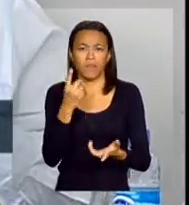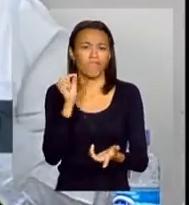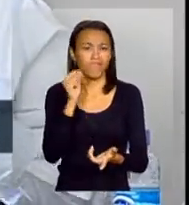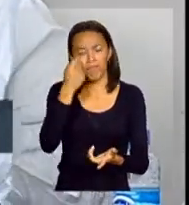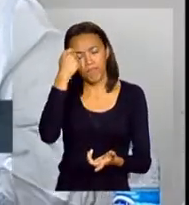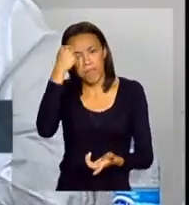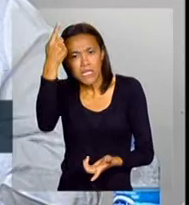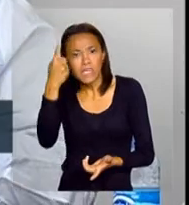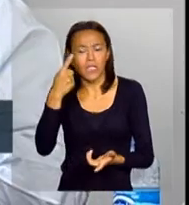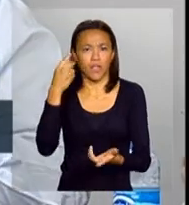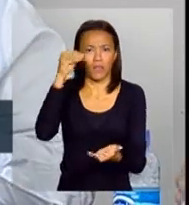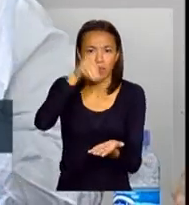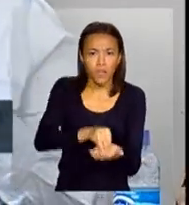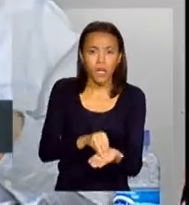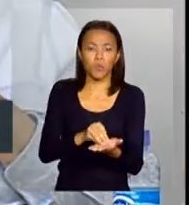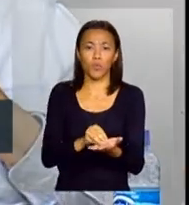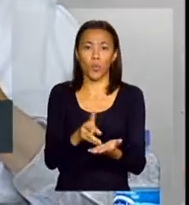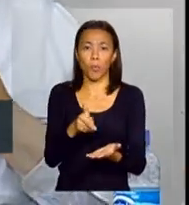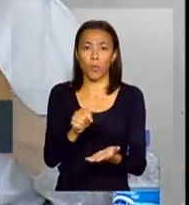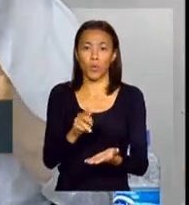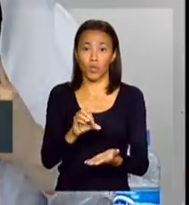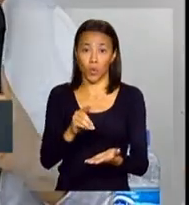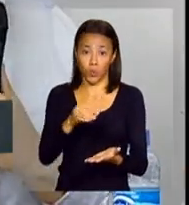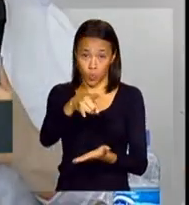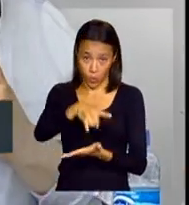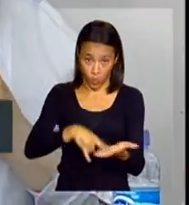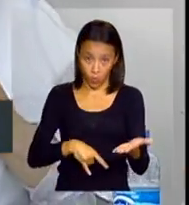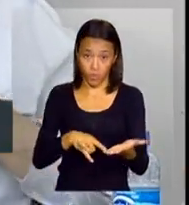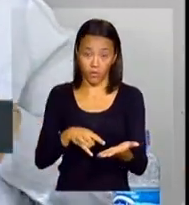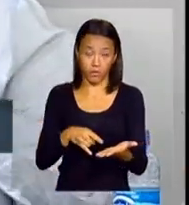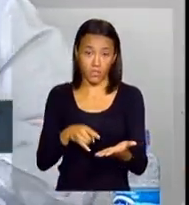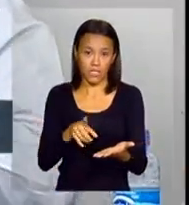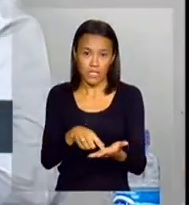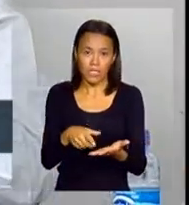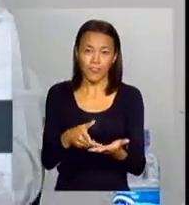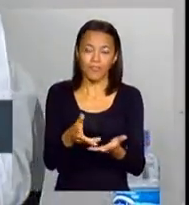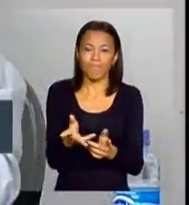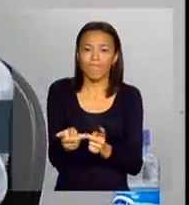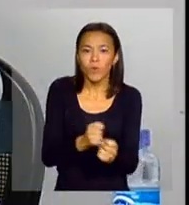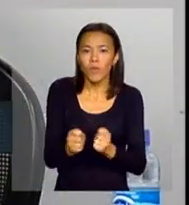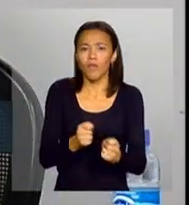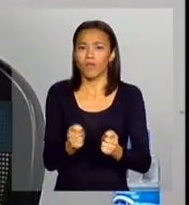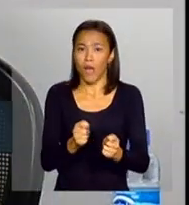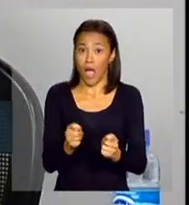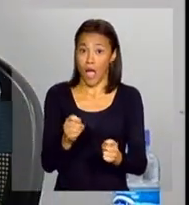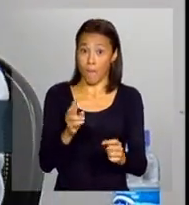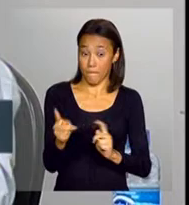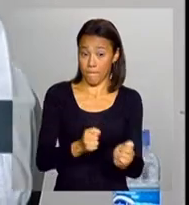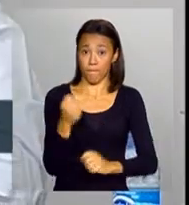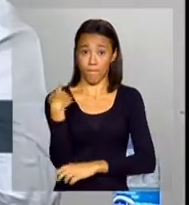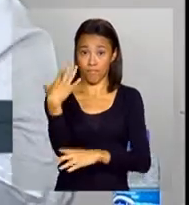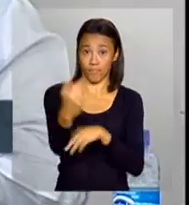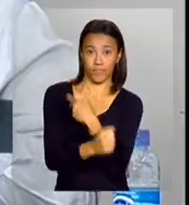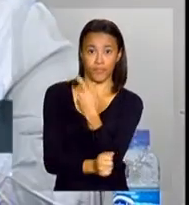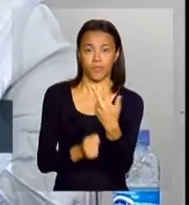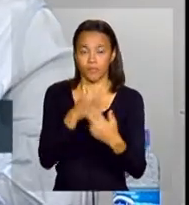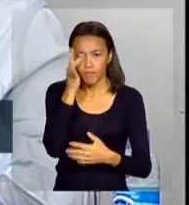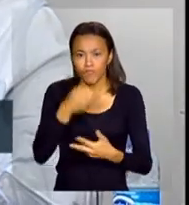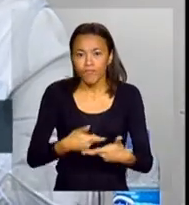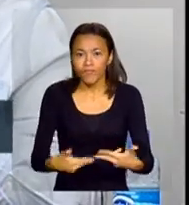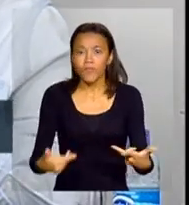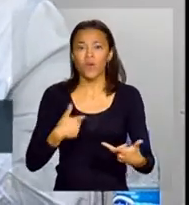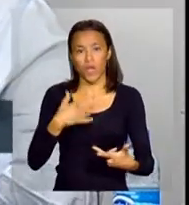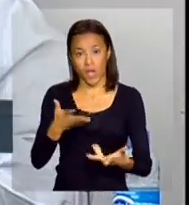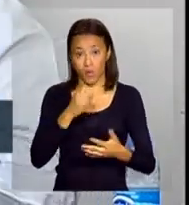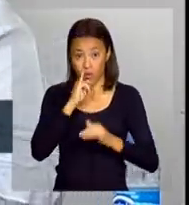fatos em cima do protocolo de Nagoya, com isso sendo uma restrição à proteção da biodiversidade, quero informar aos